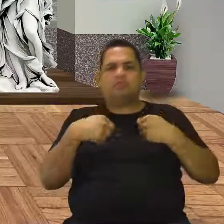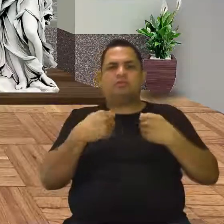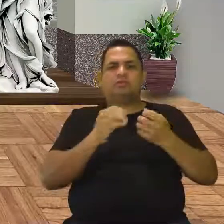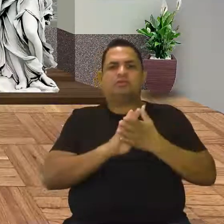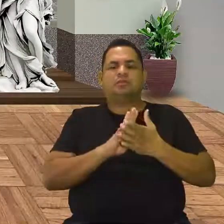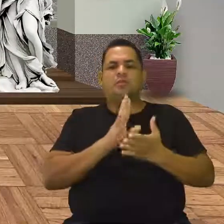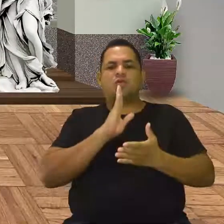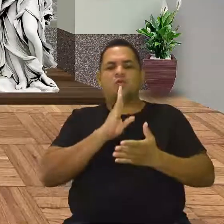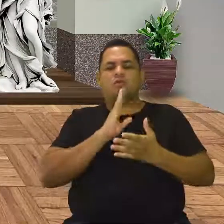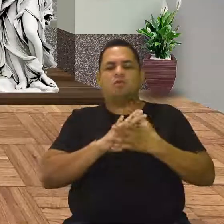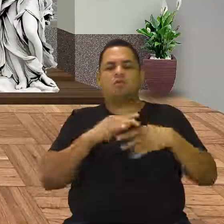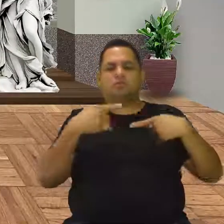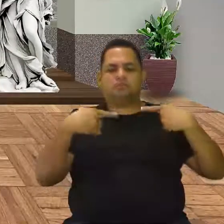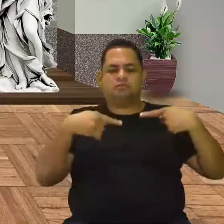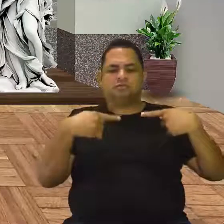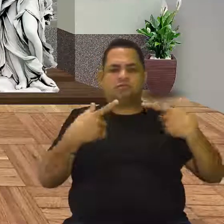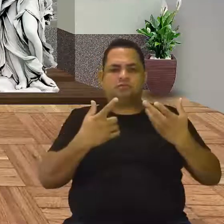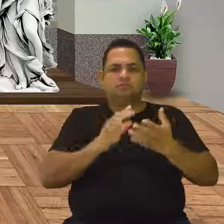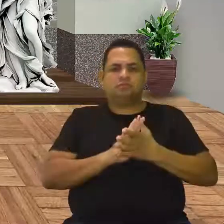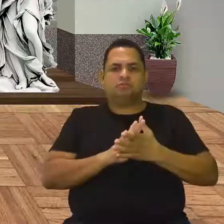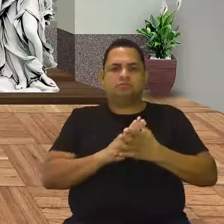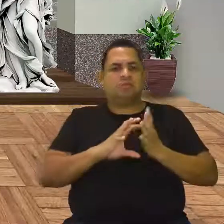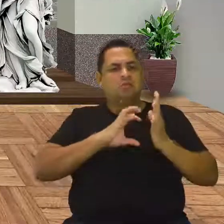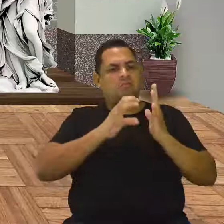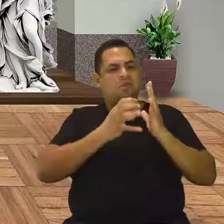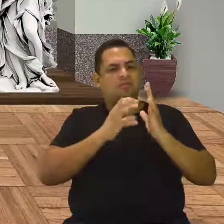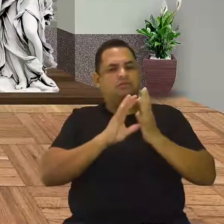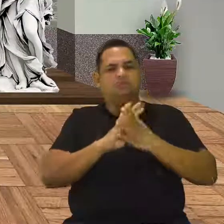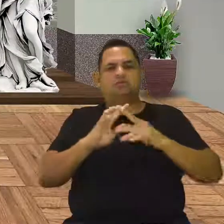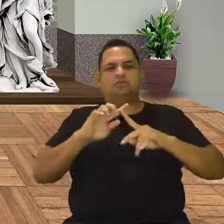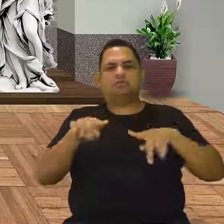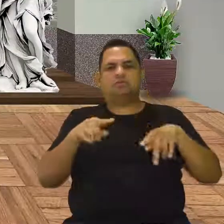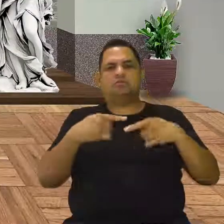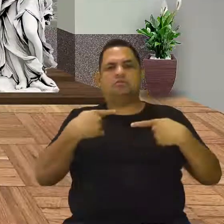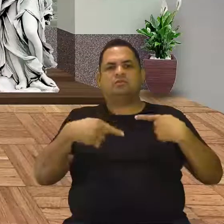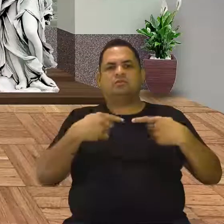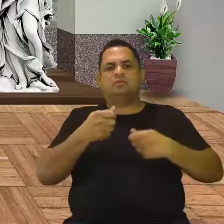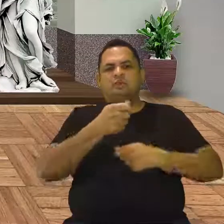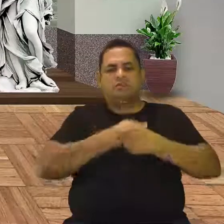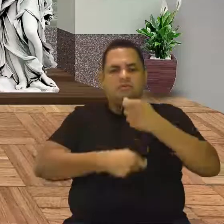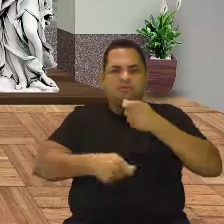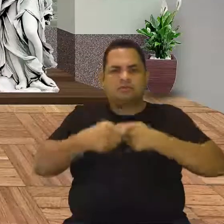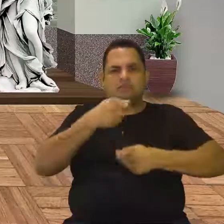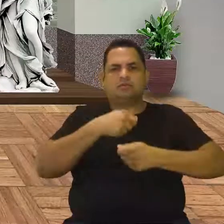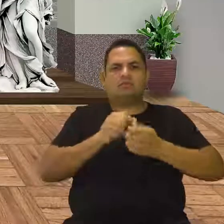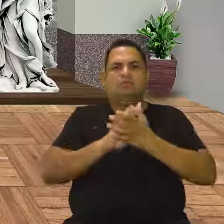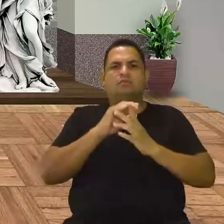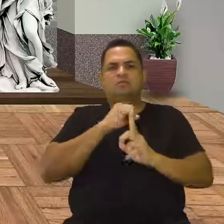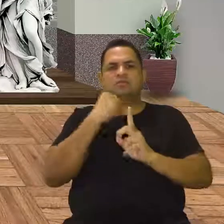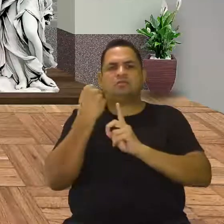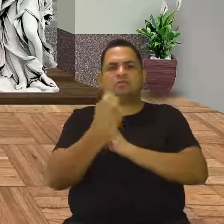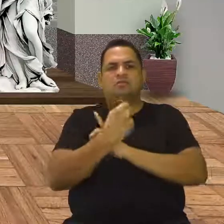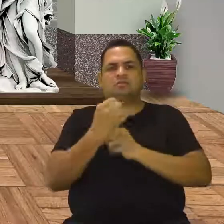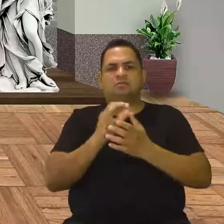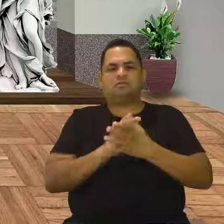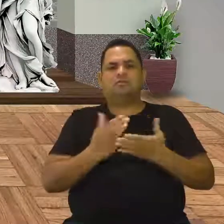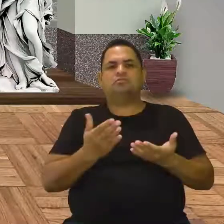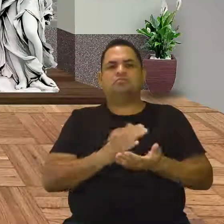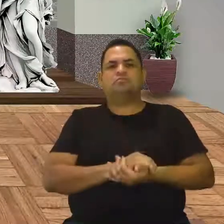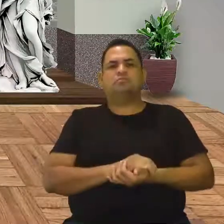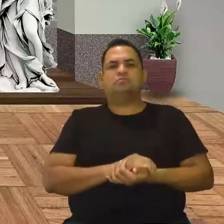um pouco de política, não partidária, mas a política econômica, a política social e